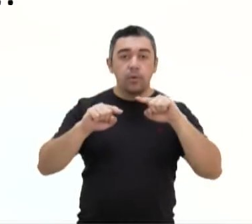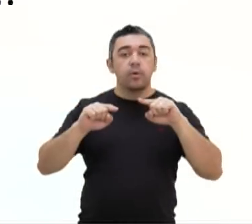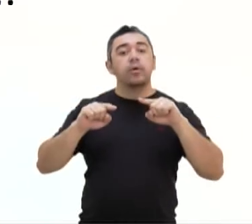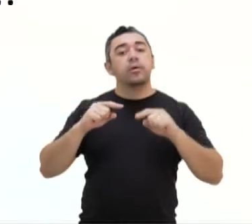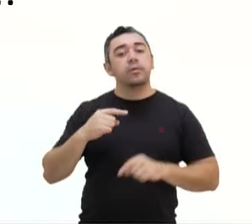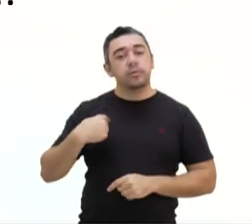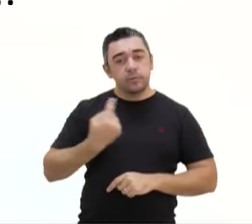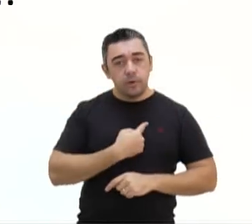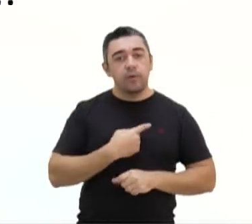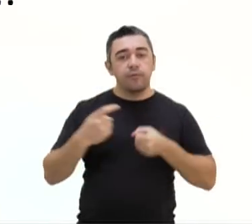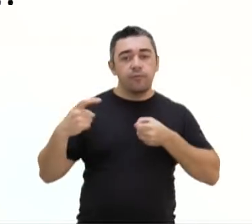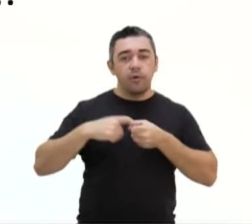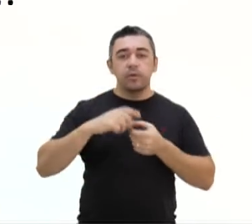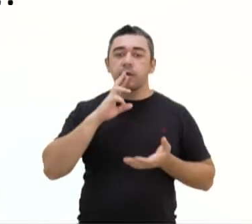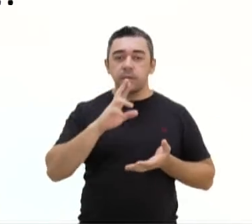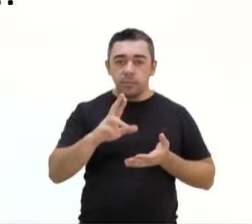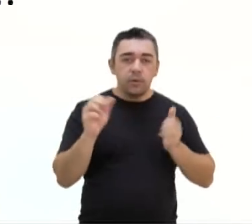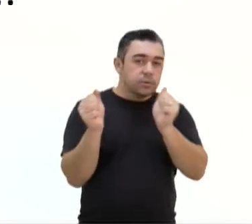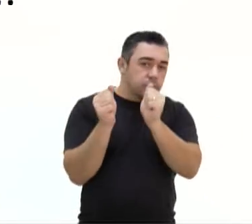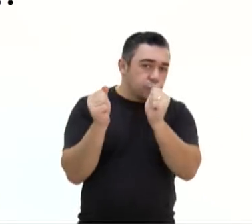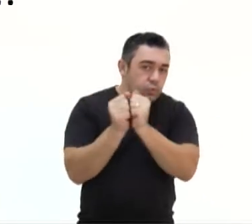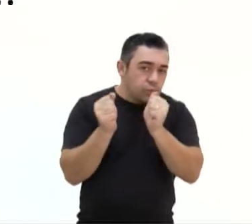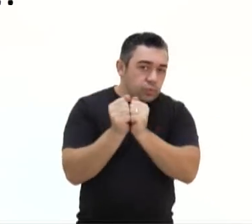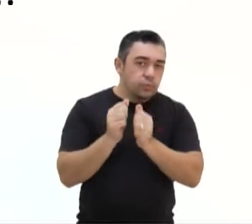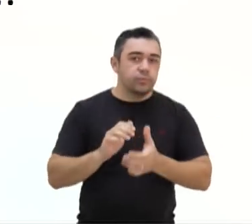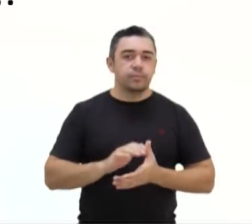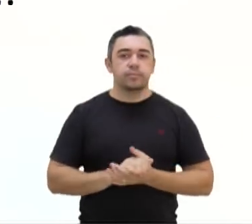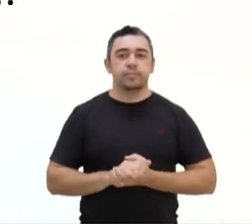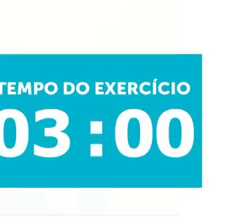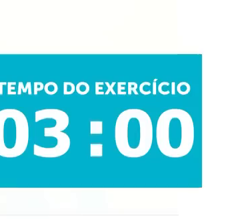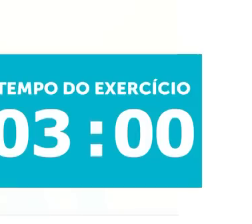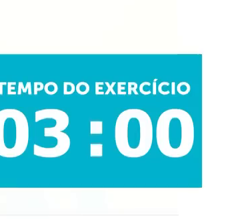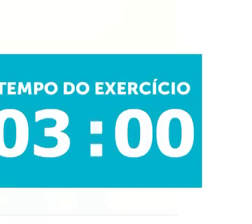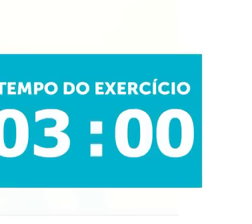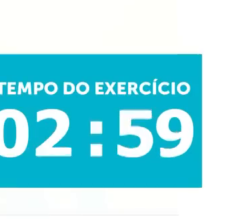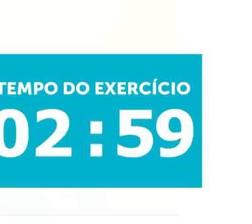vamos voltar respondendo juntos essas questões.